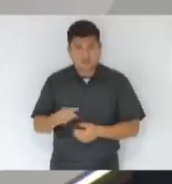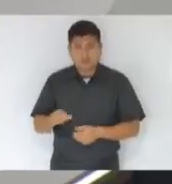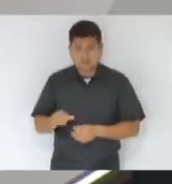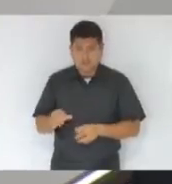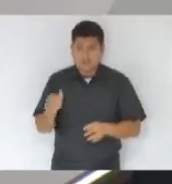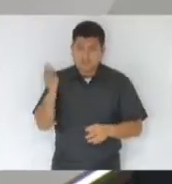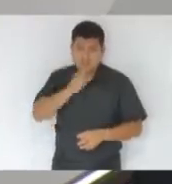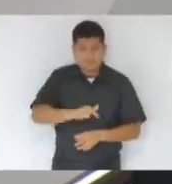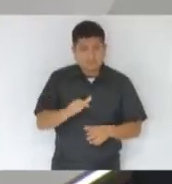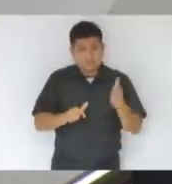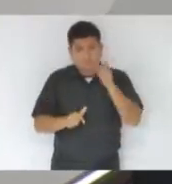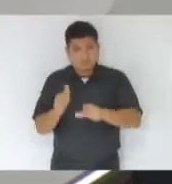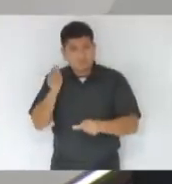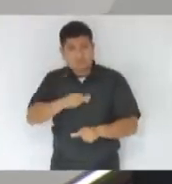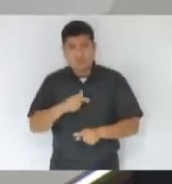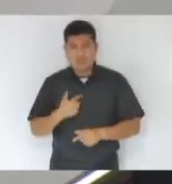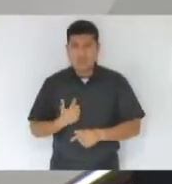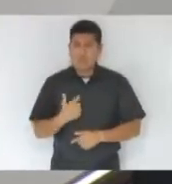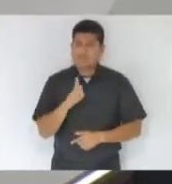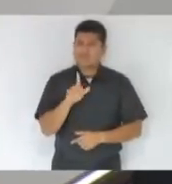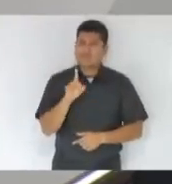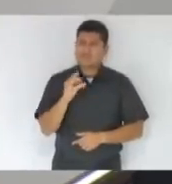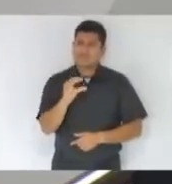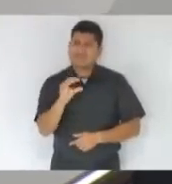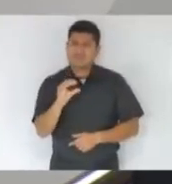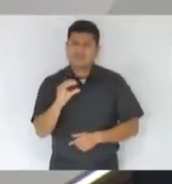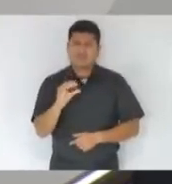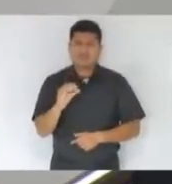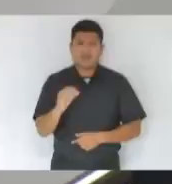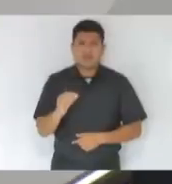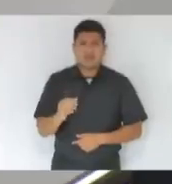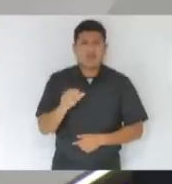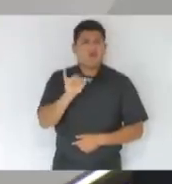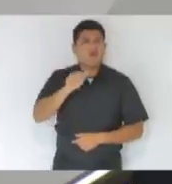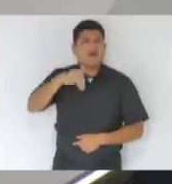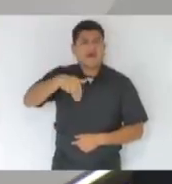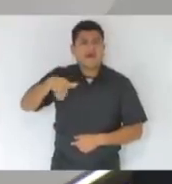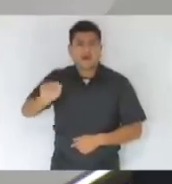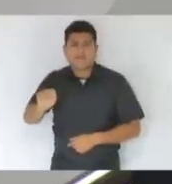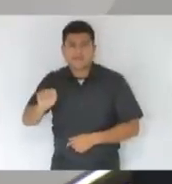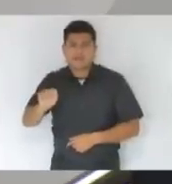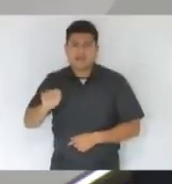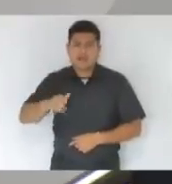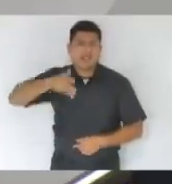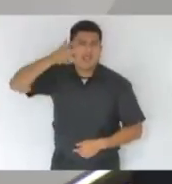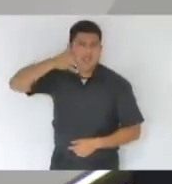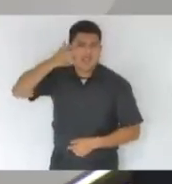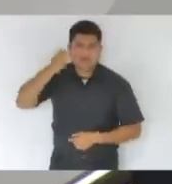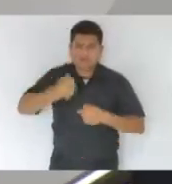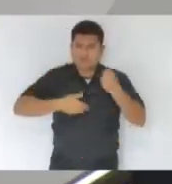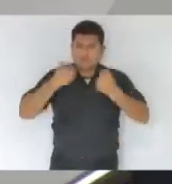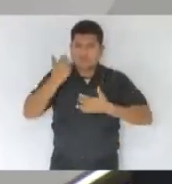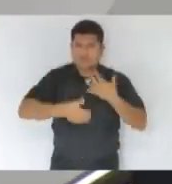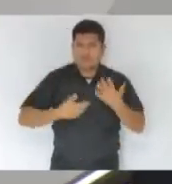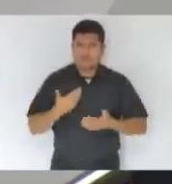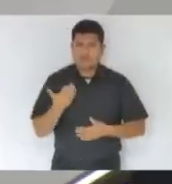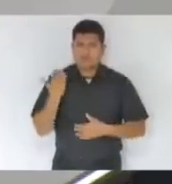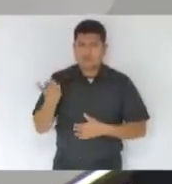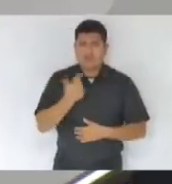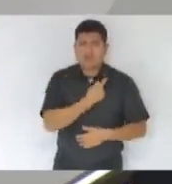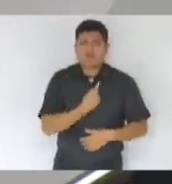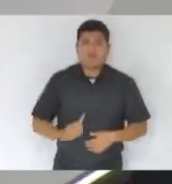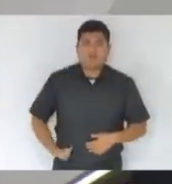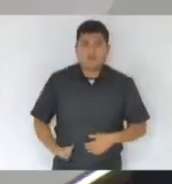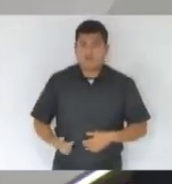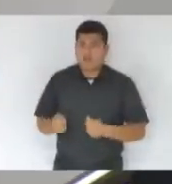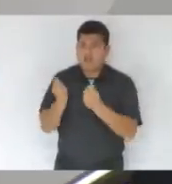Vem falar da GDC, vem falar do IMA. O IMA é discricionário. O governador não tem que dizer o que